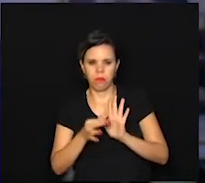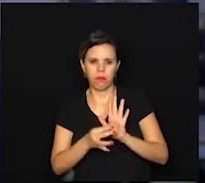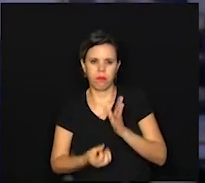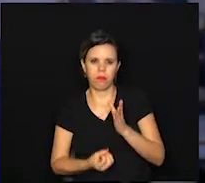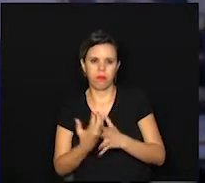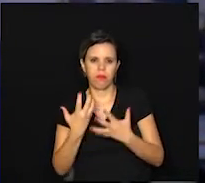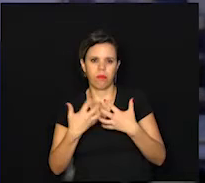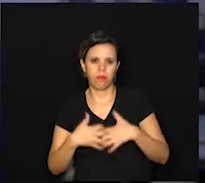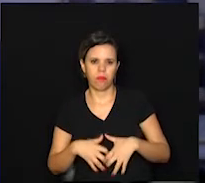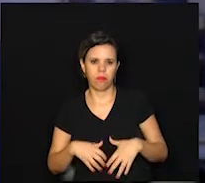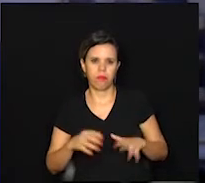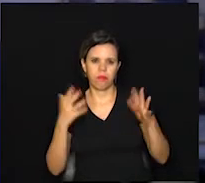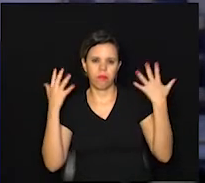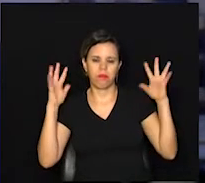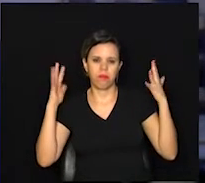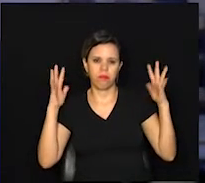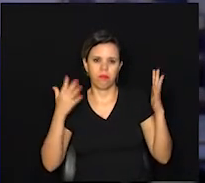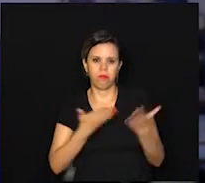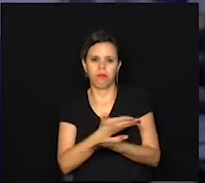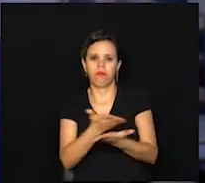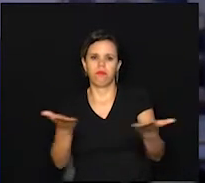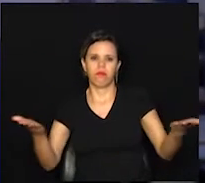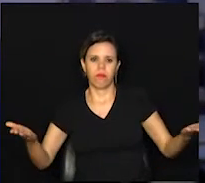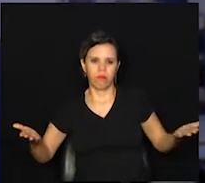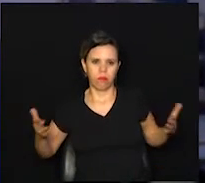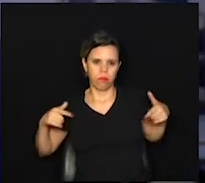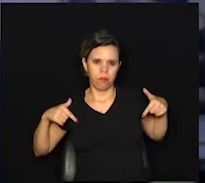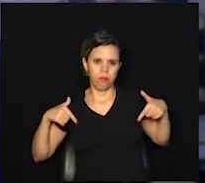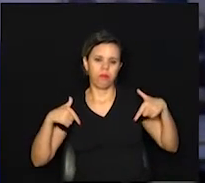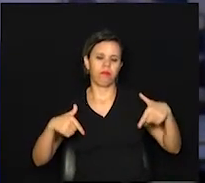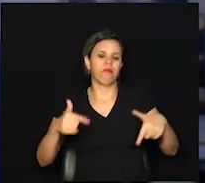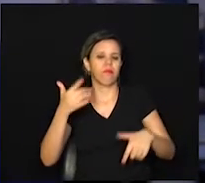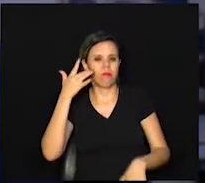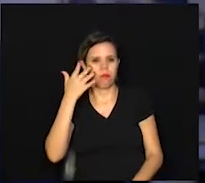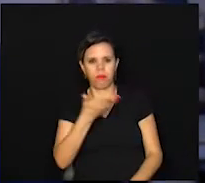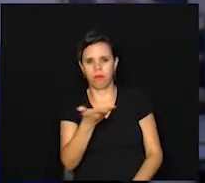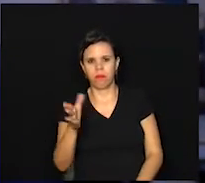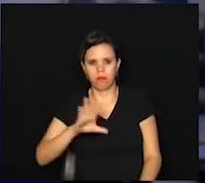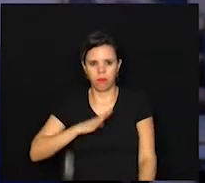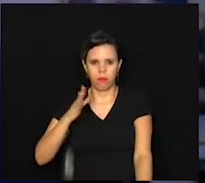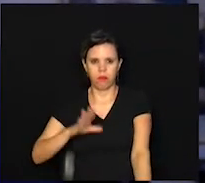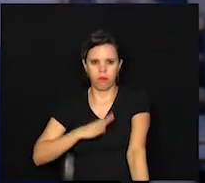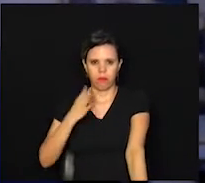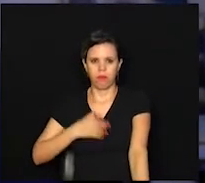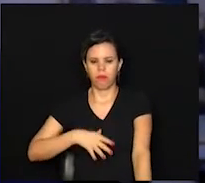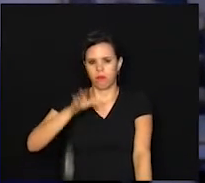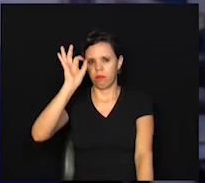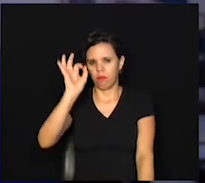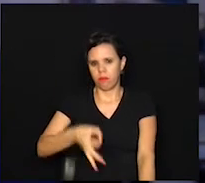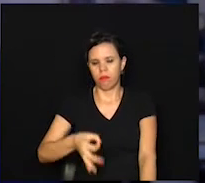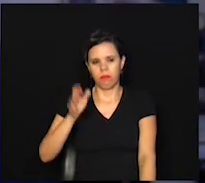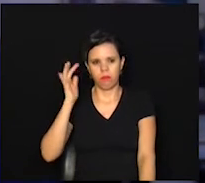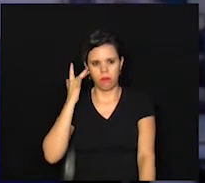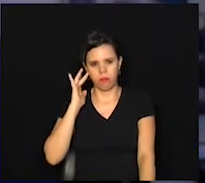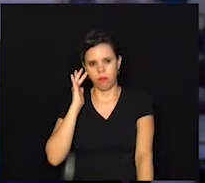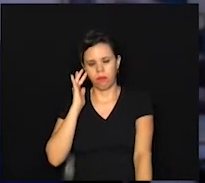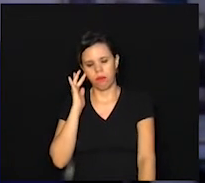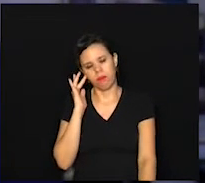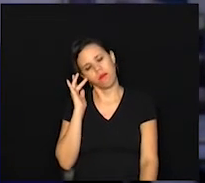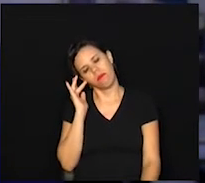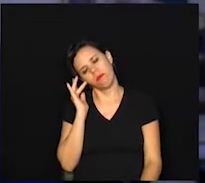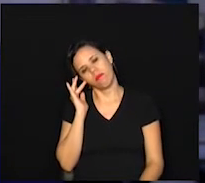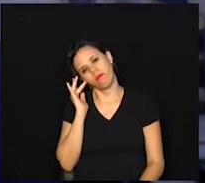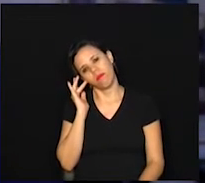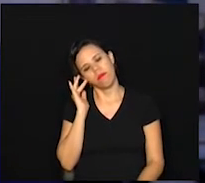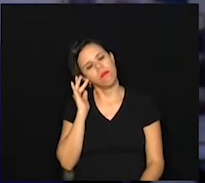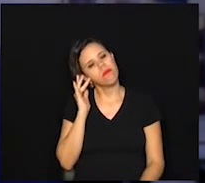queria muito parabenizar vocês pela iniciativa. Eu acho que vocês são corajosos, vocês estão certíssimos, e eu acho que é uma